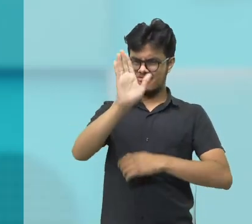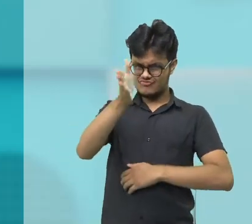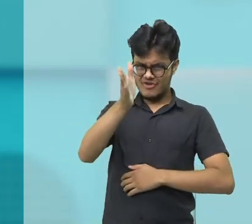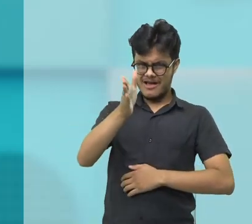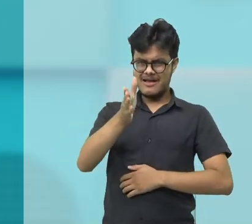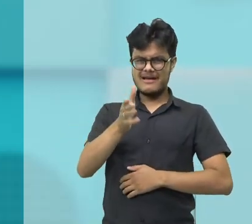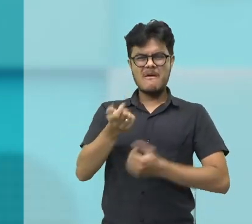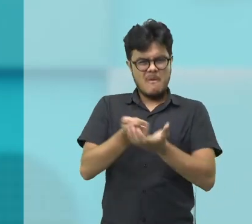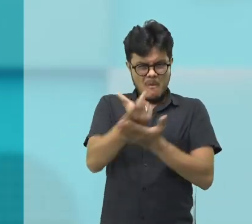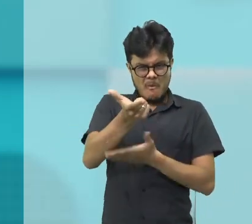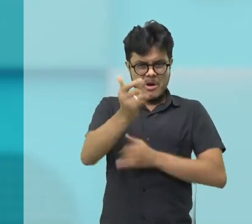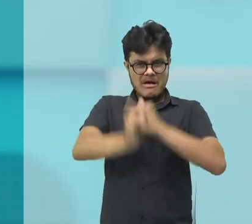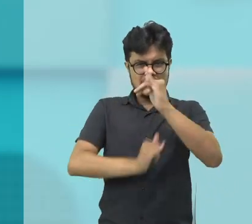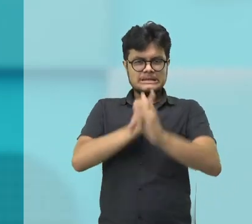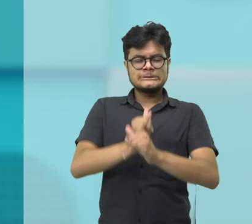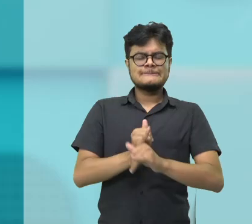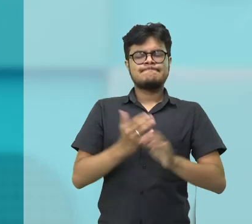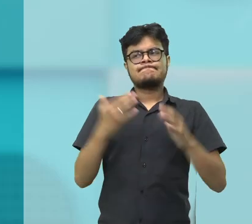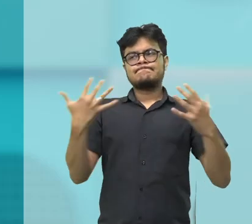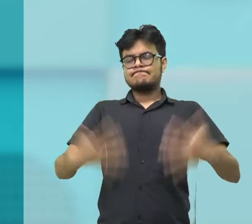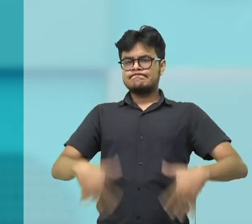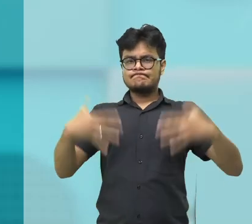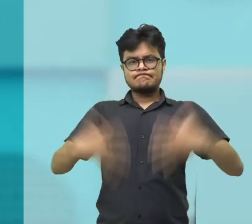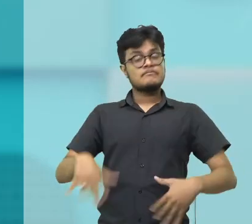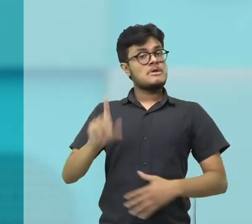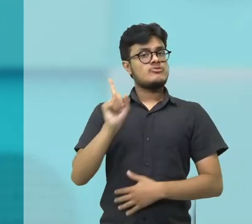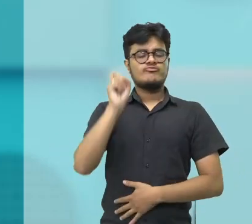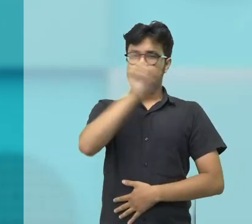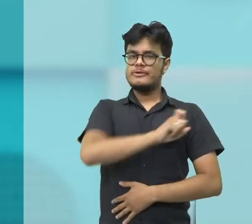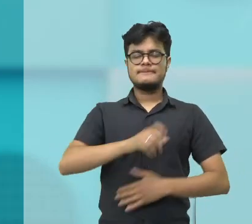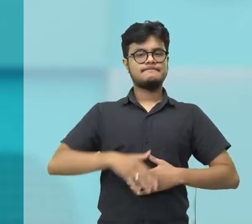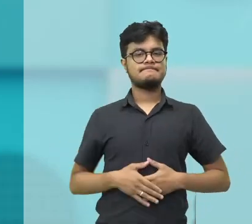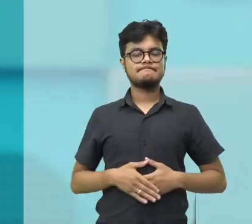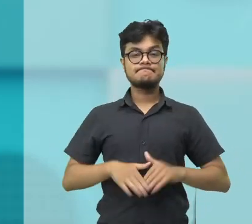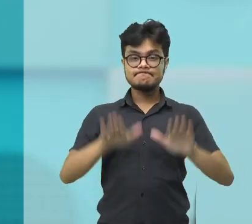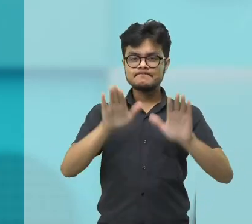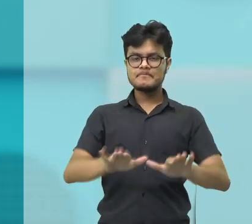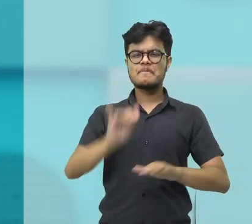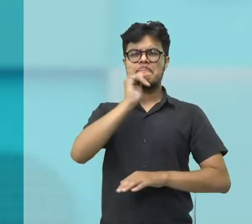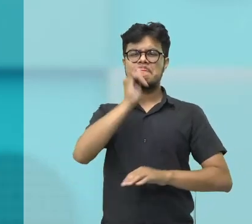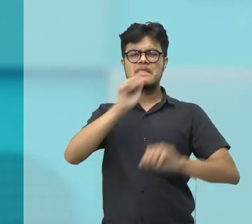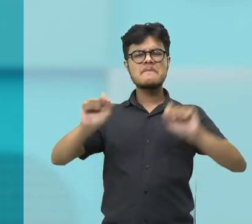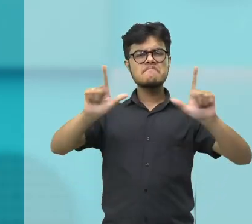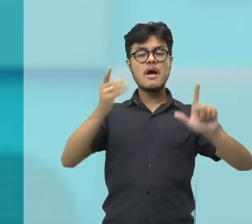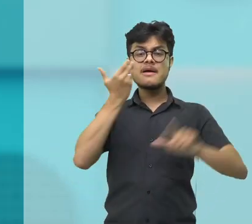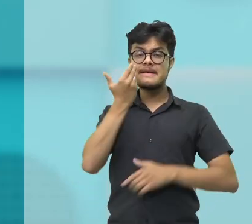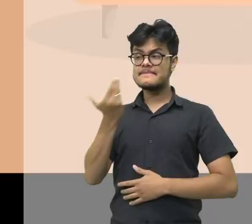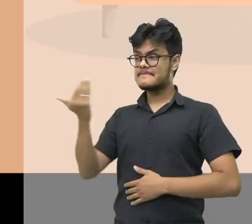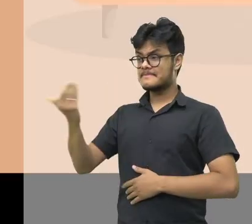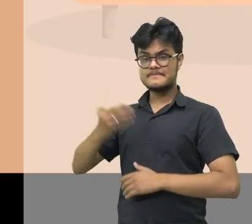isso sabe o quanto é difícil. Vejam essa situação.